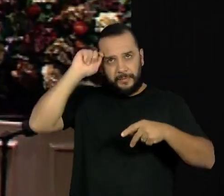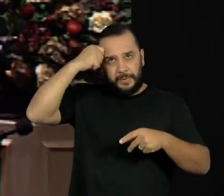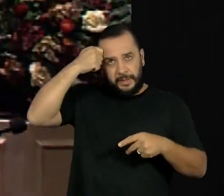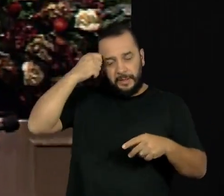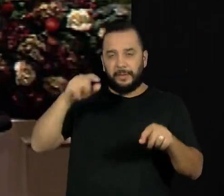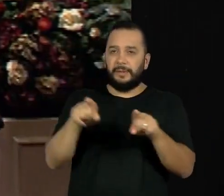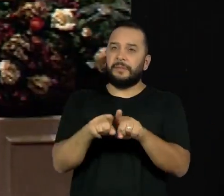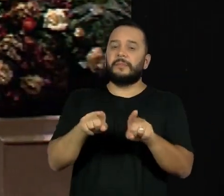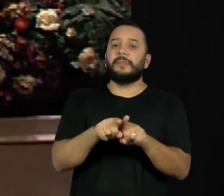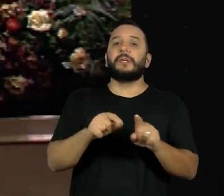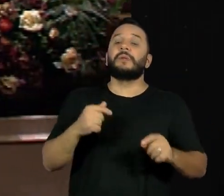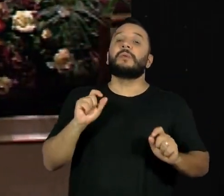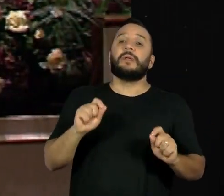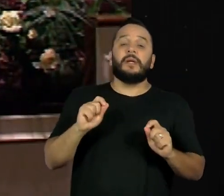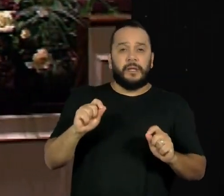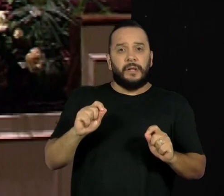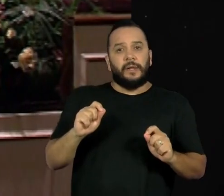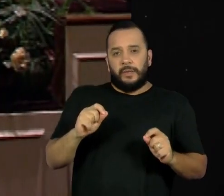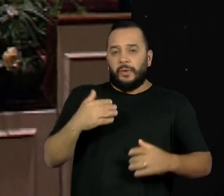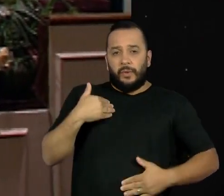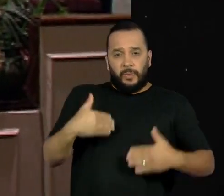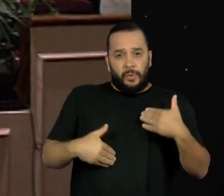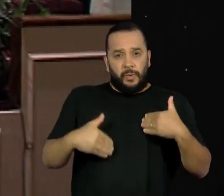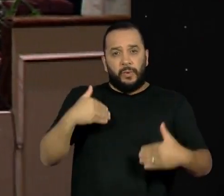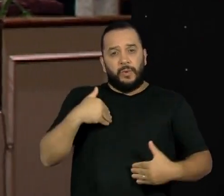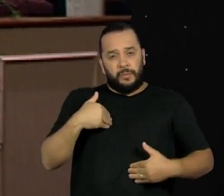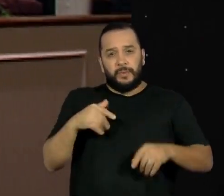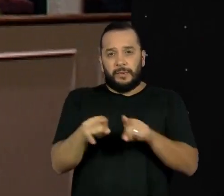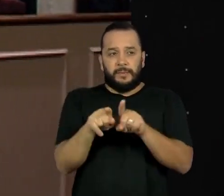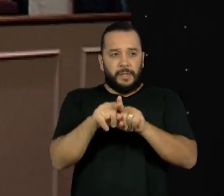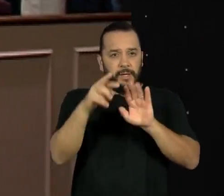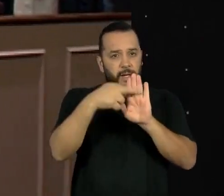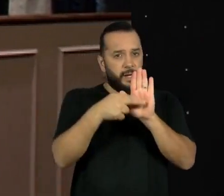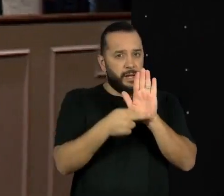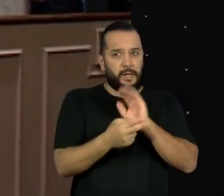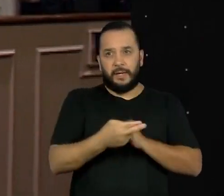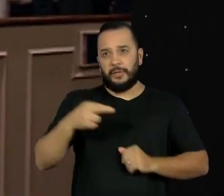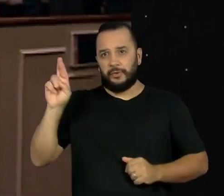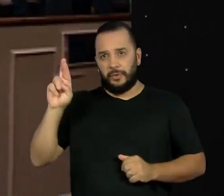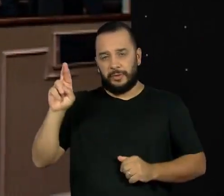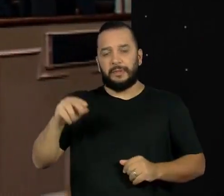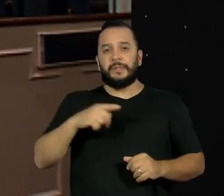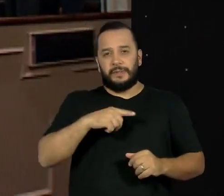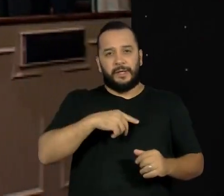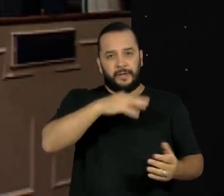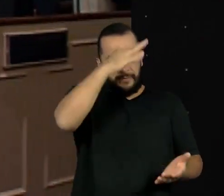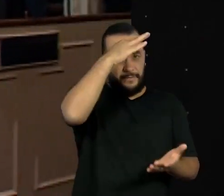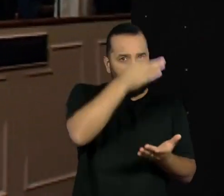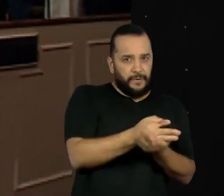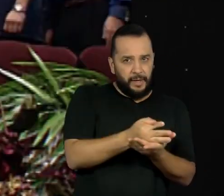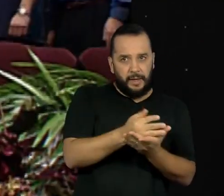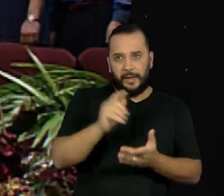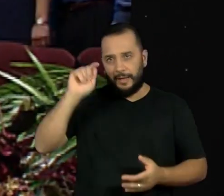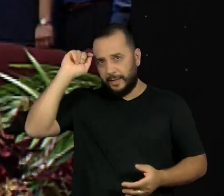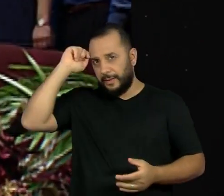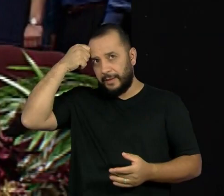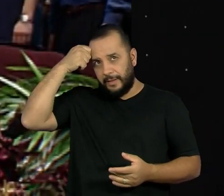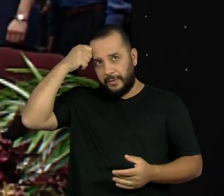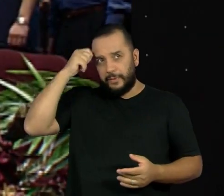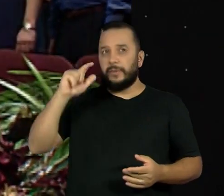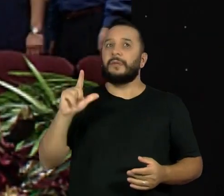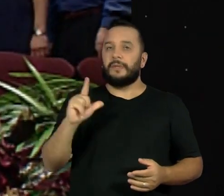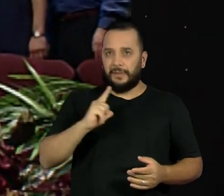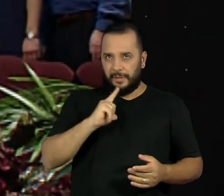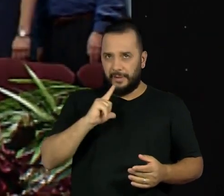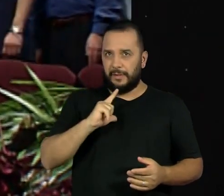a dinâmica religiosa desse povo. Então, fé e negritude, nesse sentido, tem toda